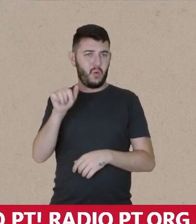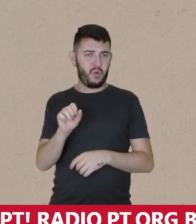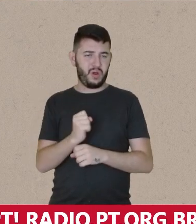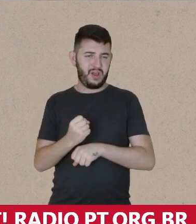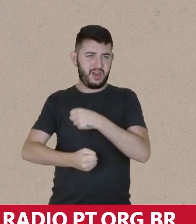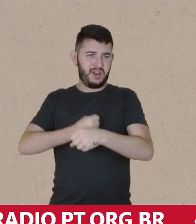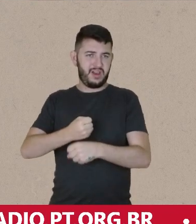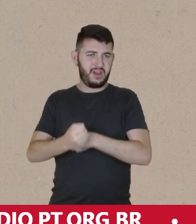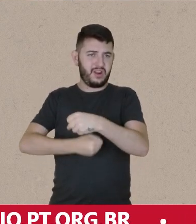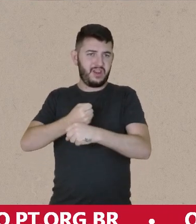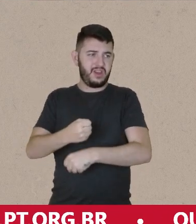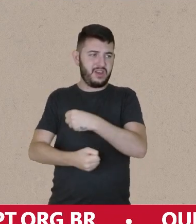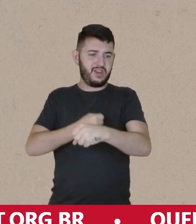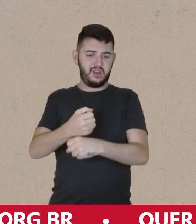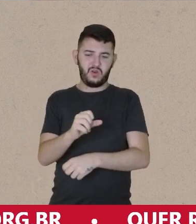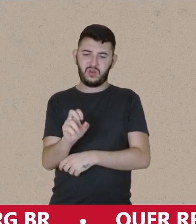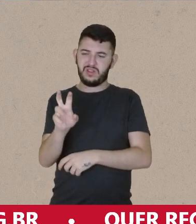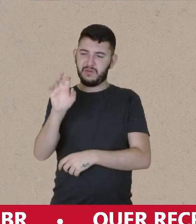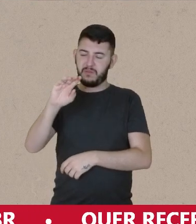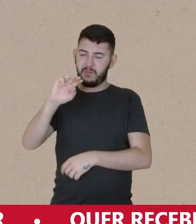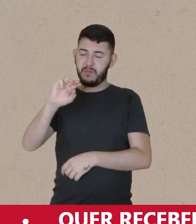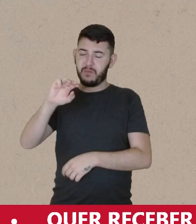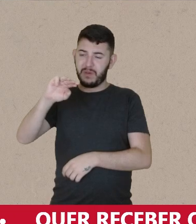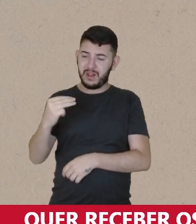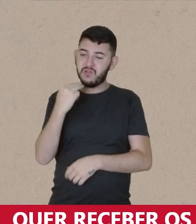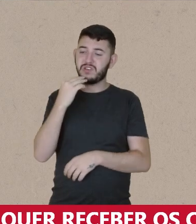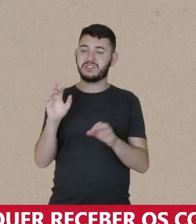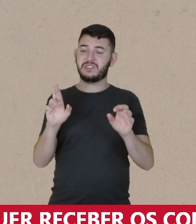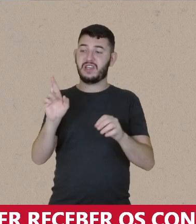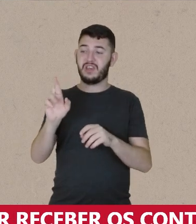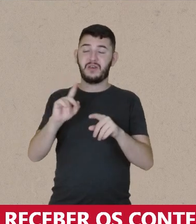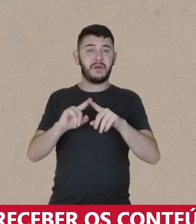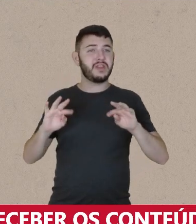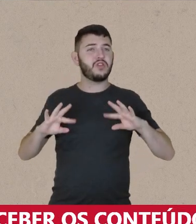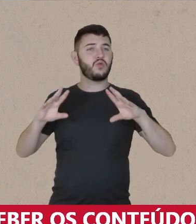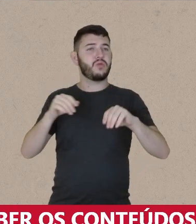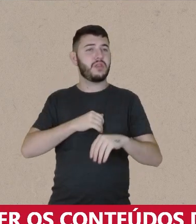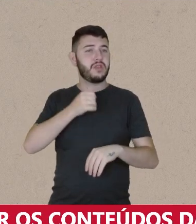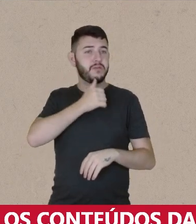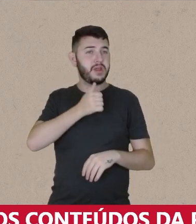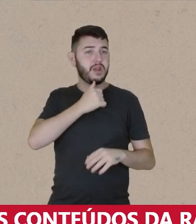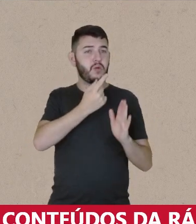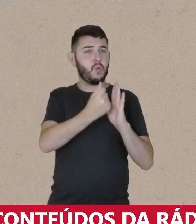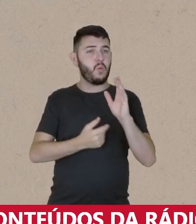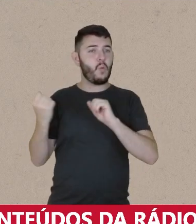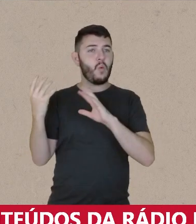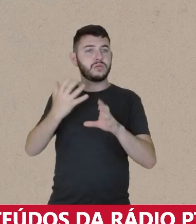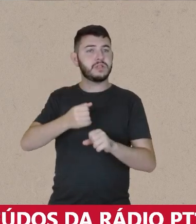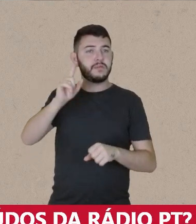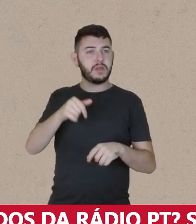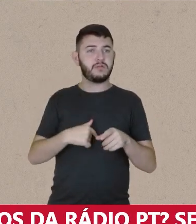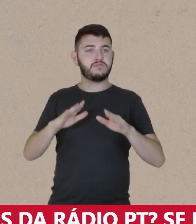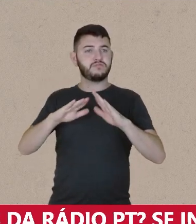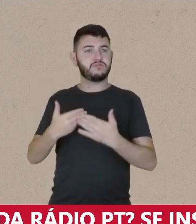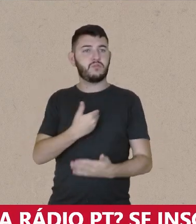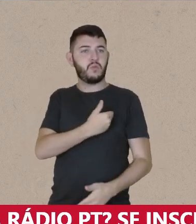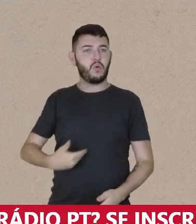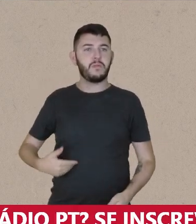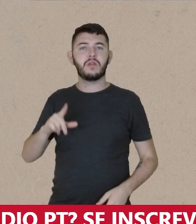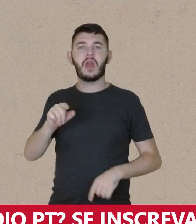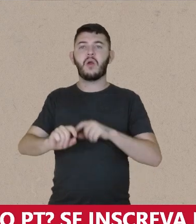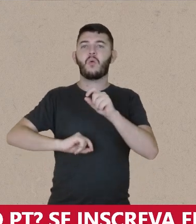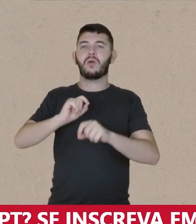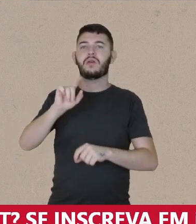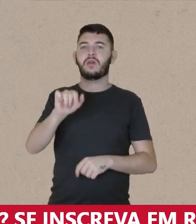fosse atingir a todas as meninas de escolas públicas, o orçamento estimado, o impacto orçamentário estimado seria